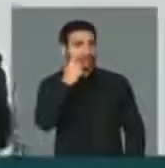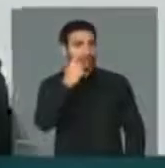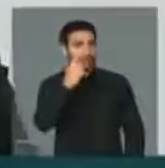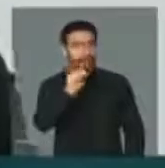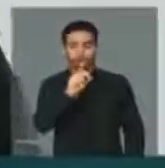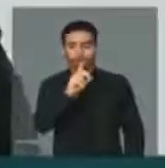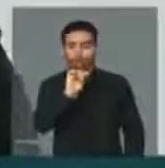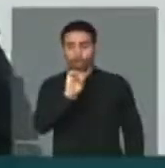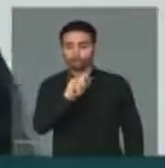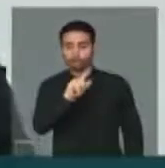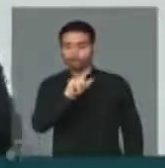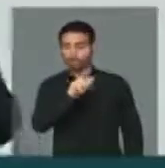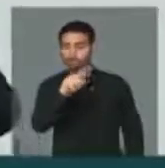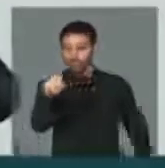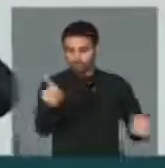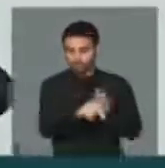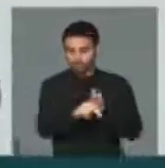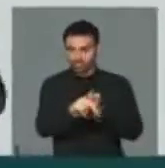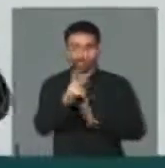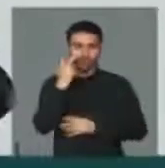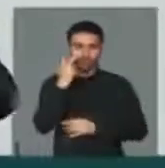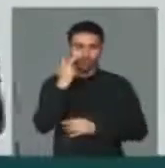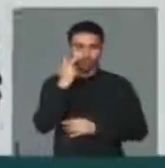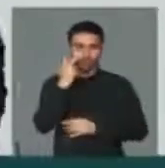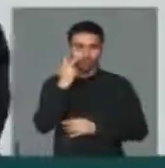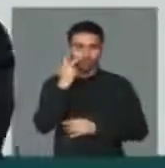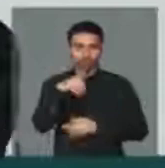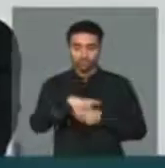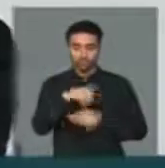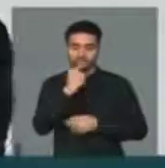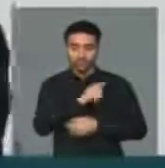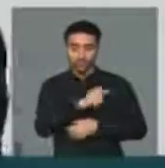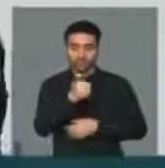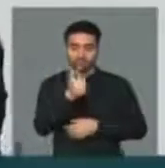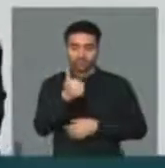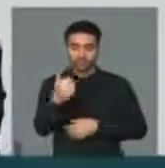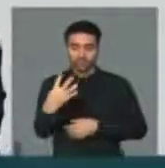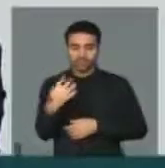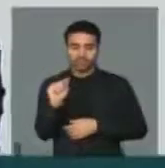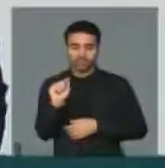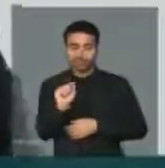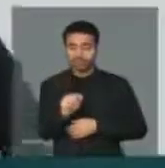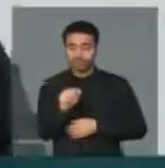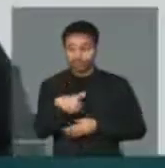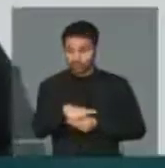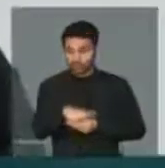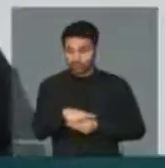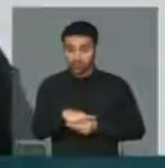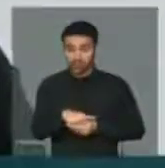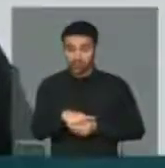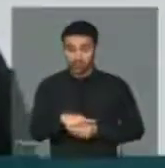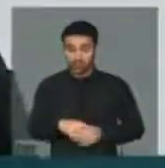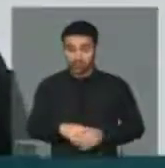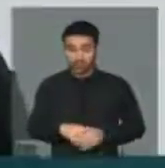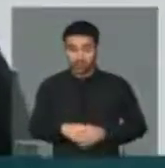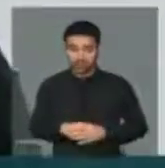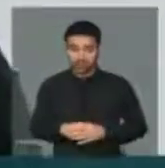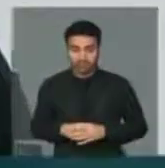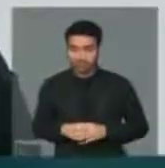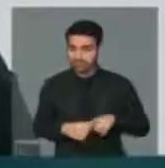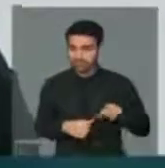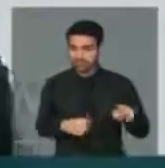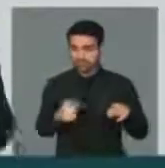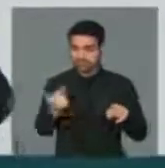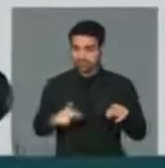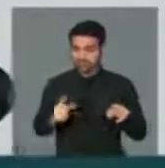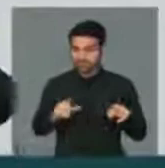Ceará, eleito com honestos 114 mil votos. Será que ele não tem direito a estar